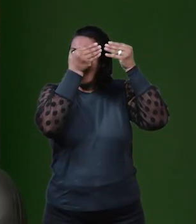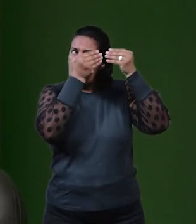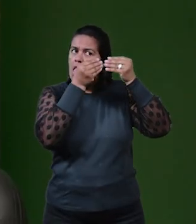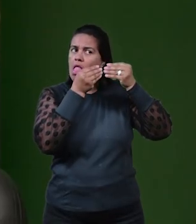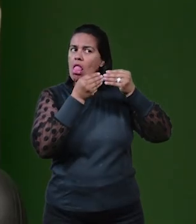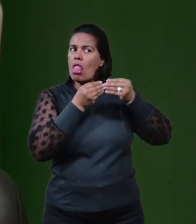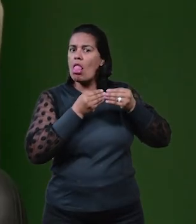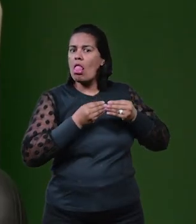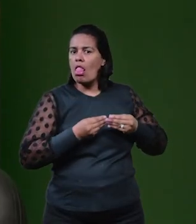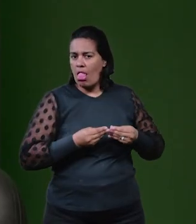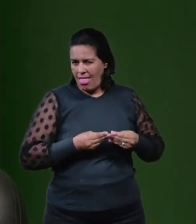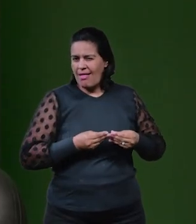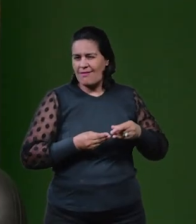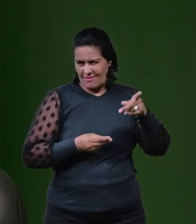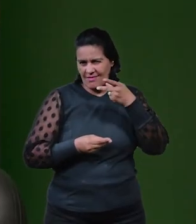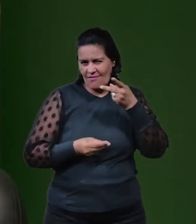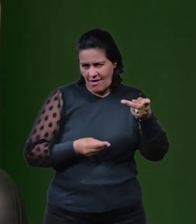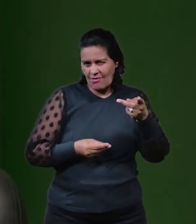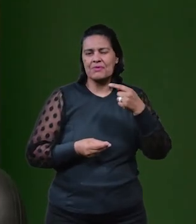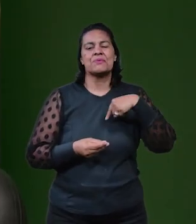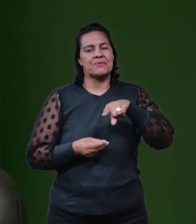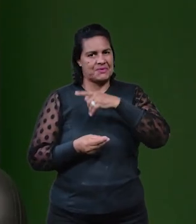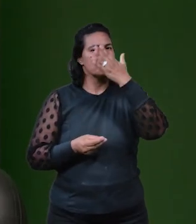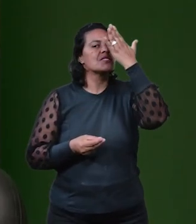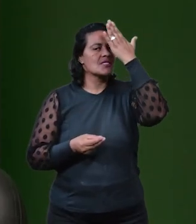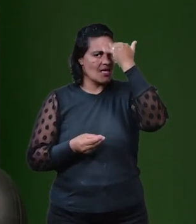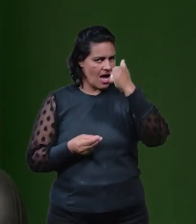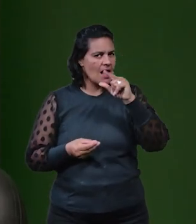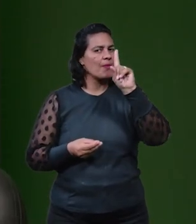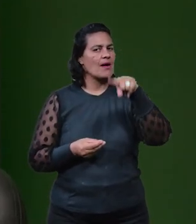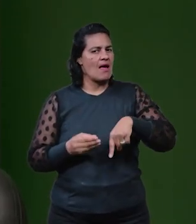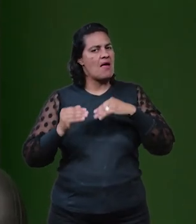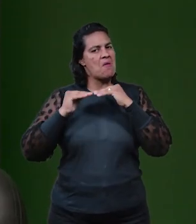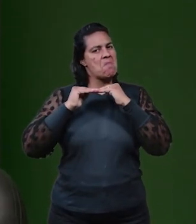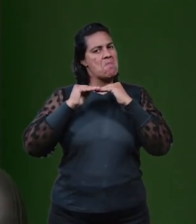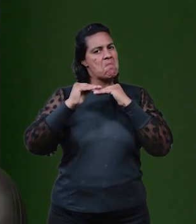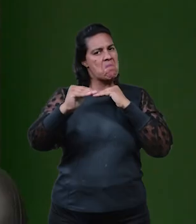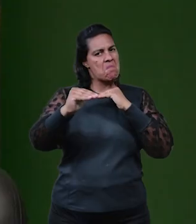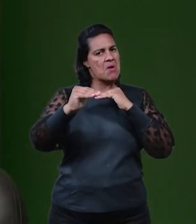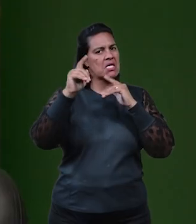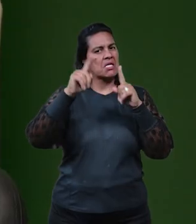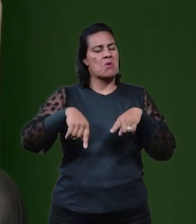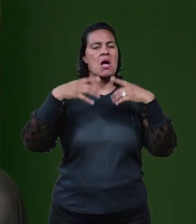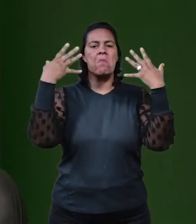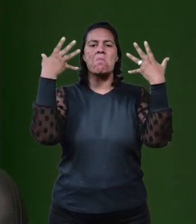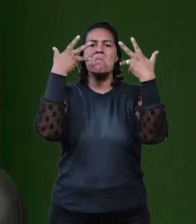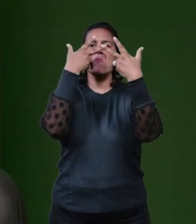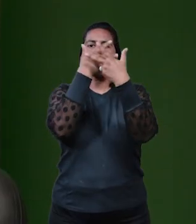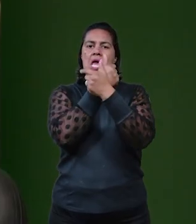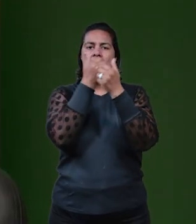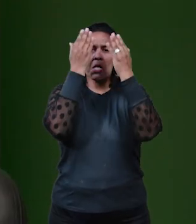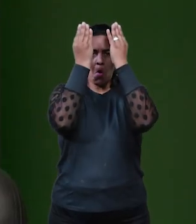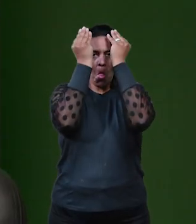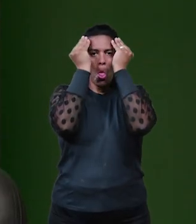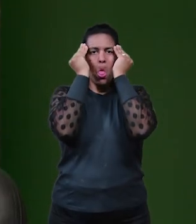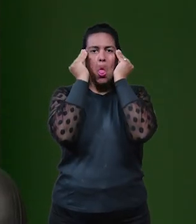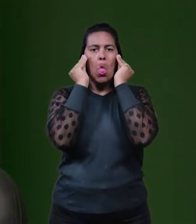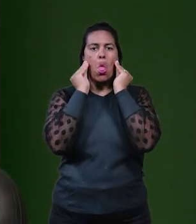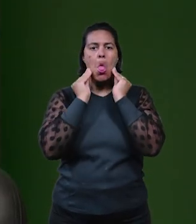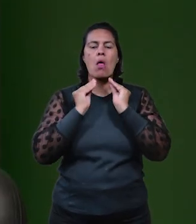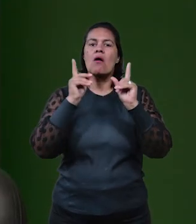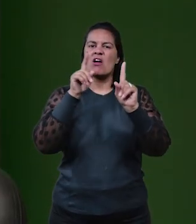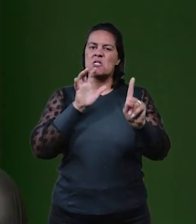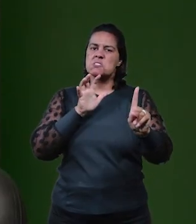e tal. E, enfim, a gente sabe que tem esse padrão de beleza capilar que é muito